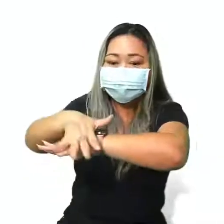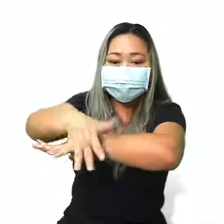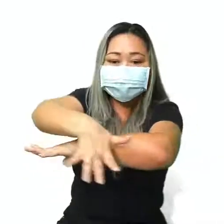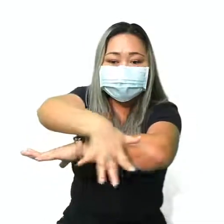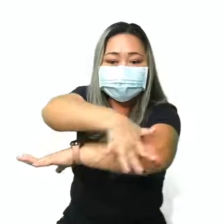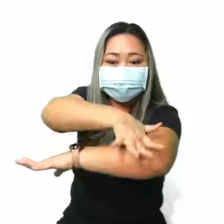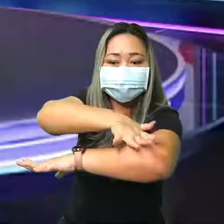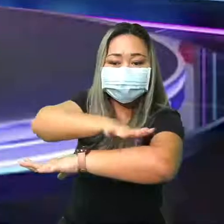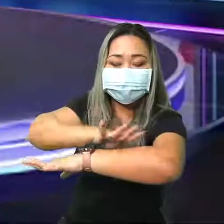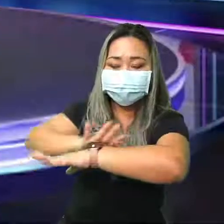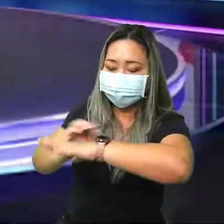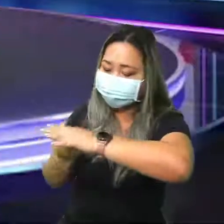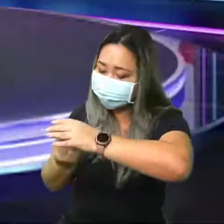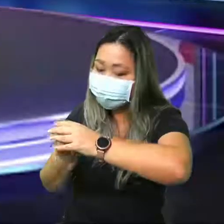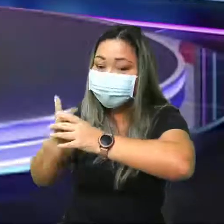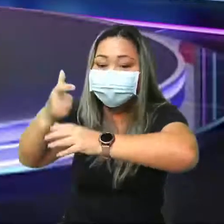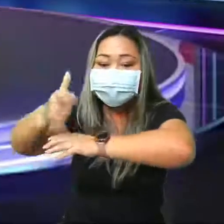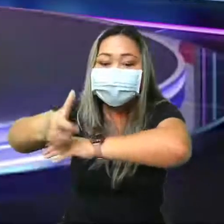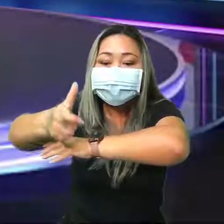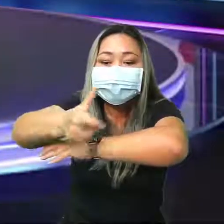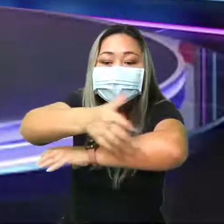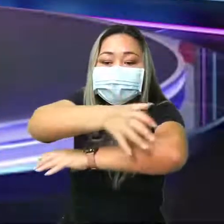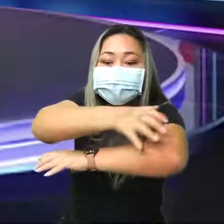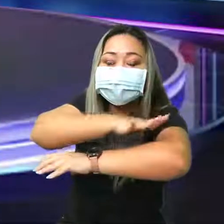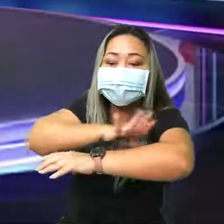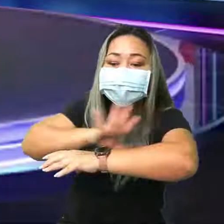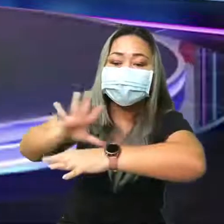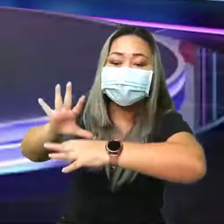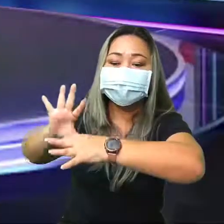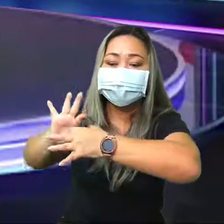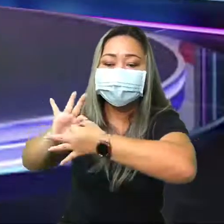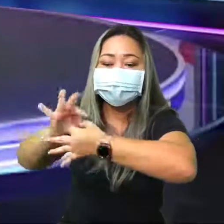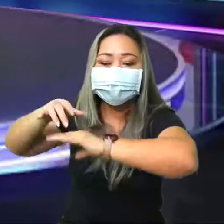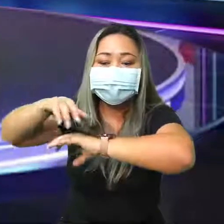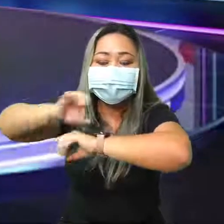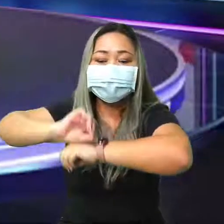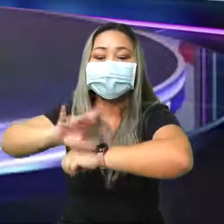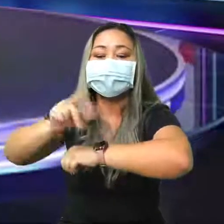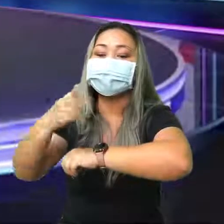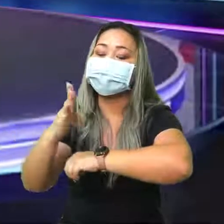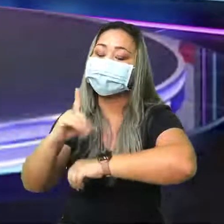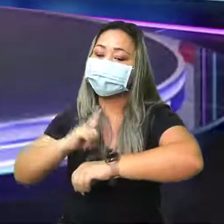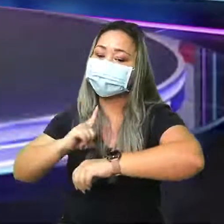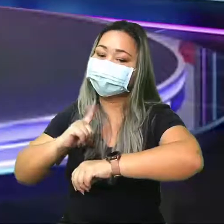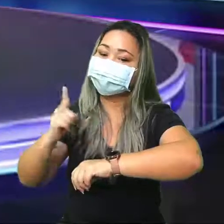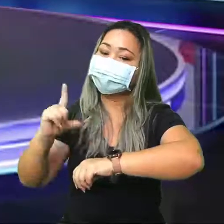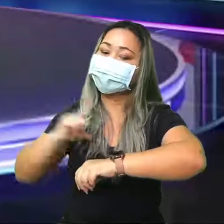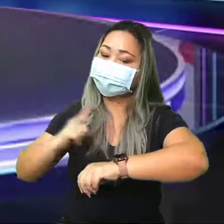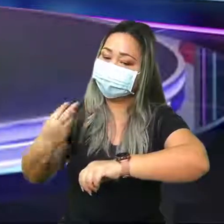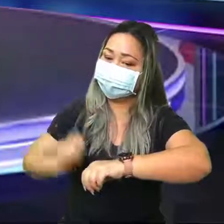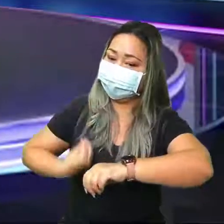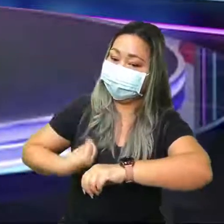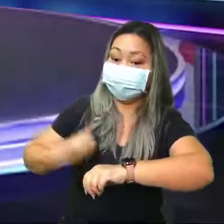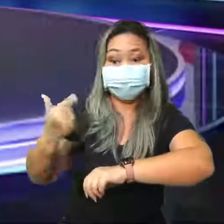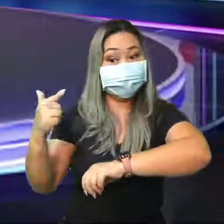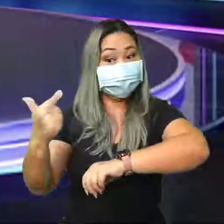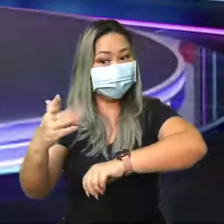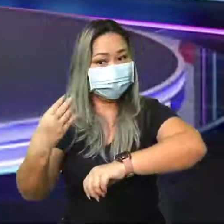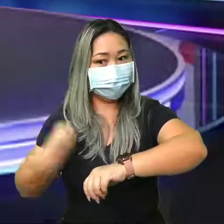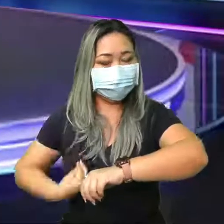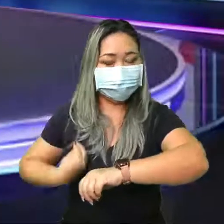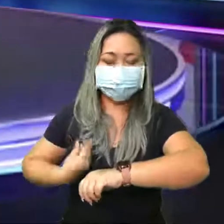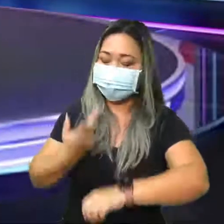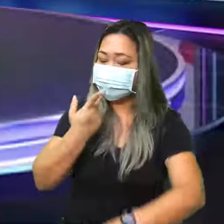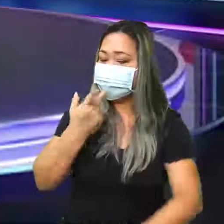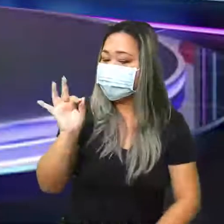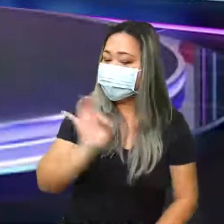ecossistemas. Os ecossistemas é aquele local onde você vai ter a junção dos fatores bióticos e dos fatores abióticos. A questão não